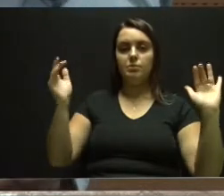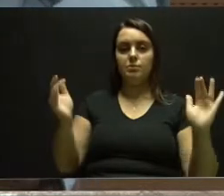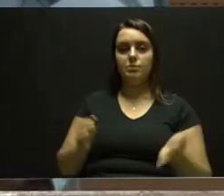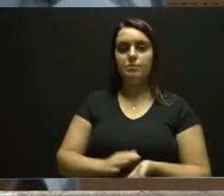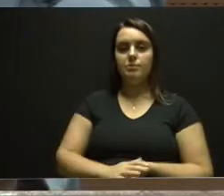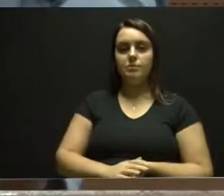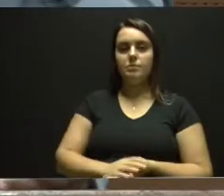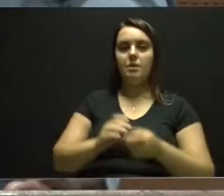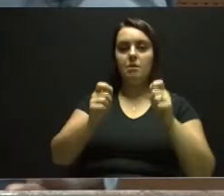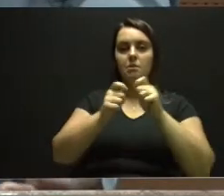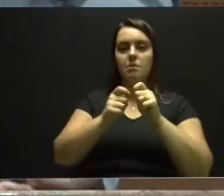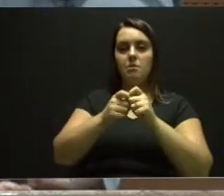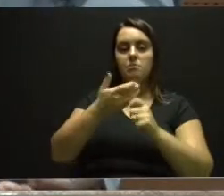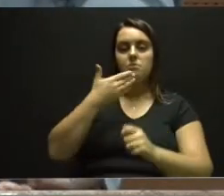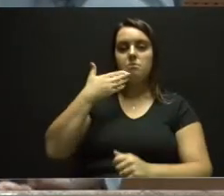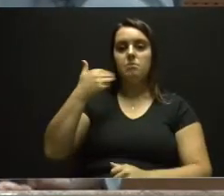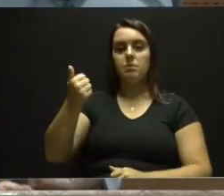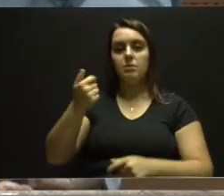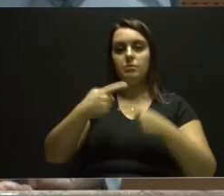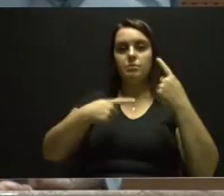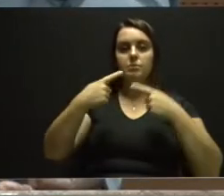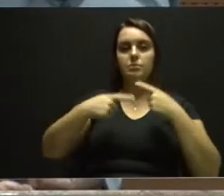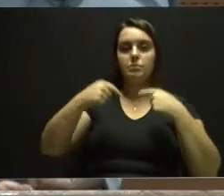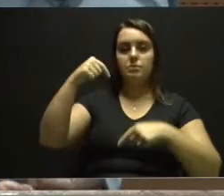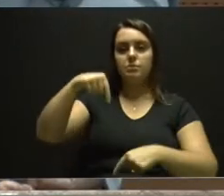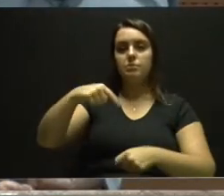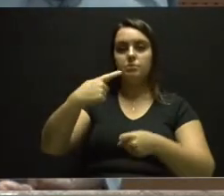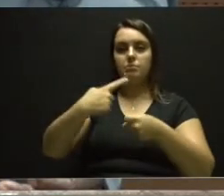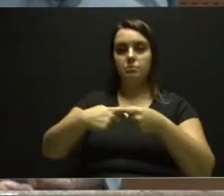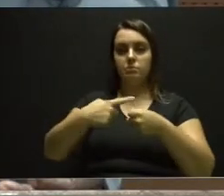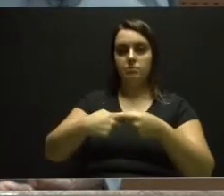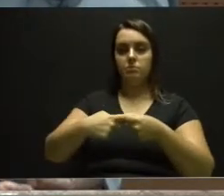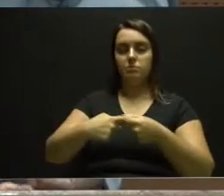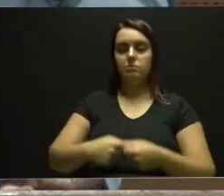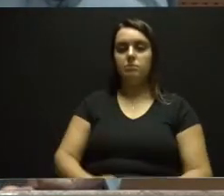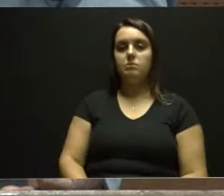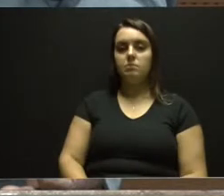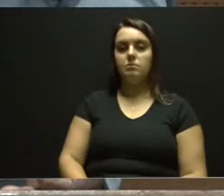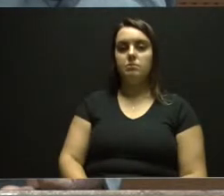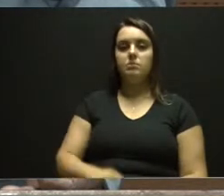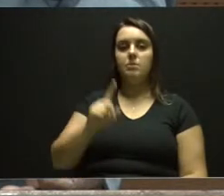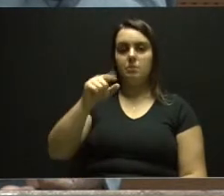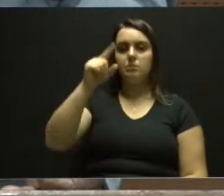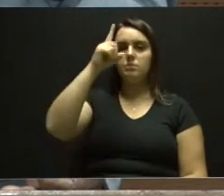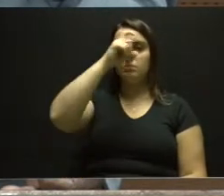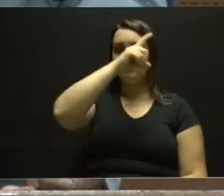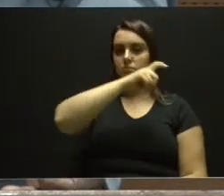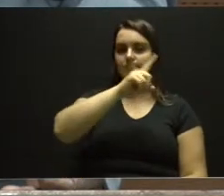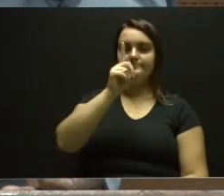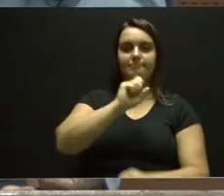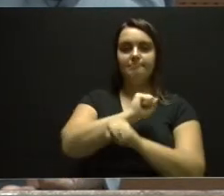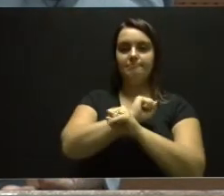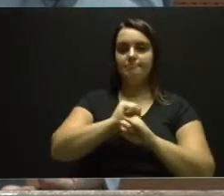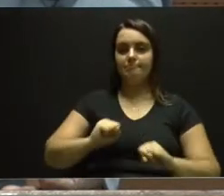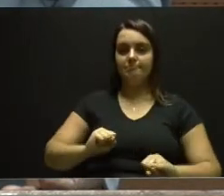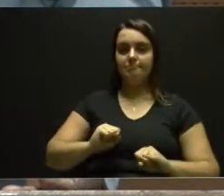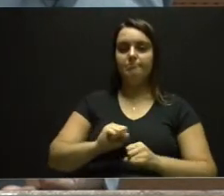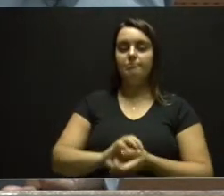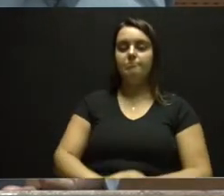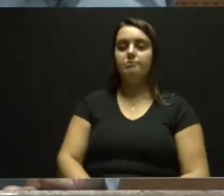o melhor possível pra esse município é difícil é mas não é impossível